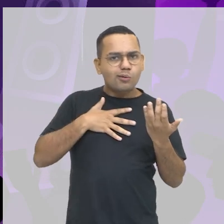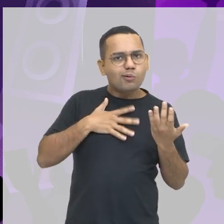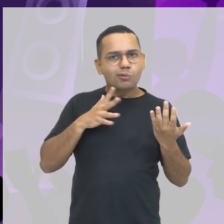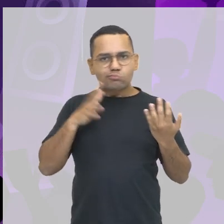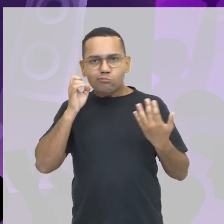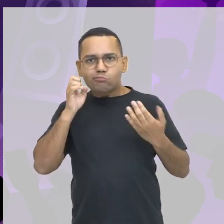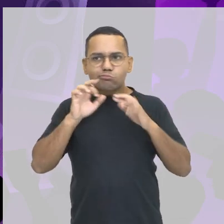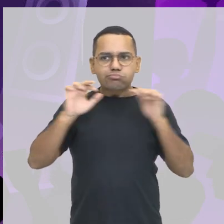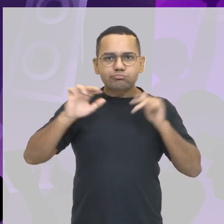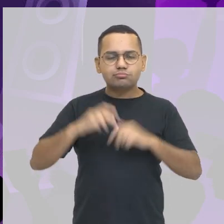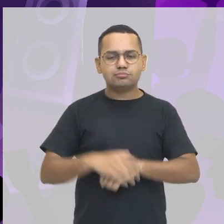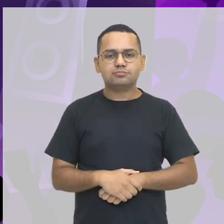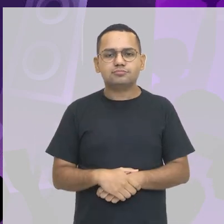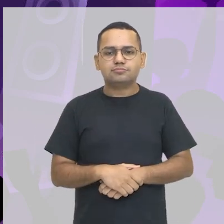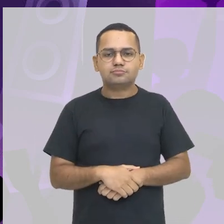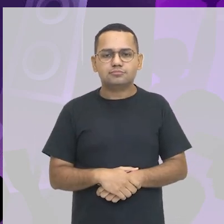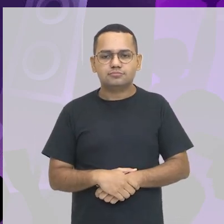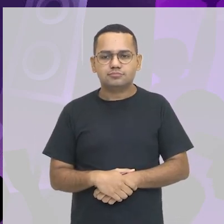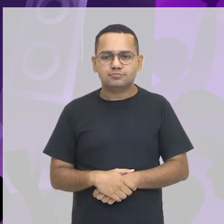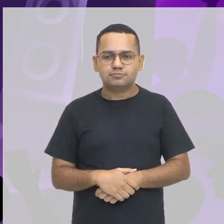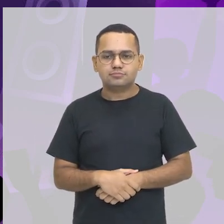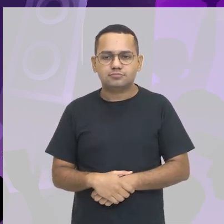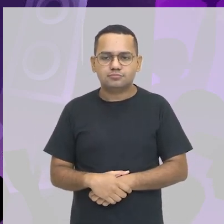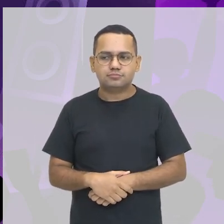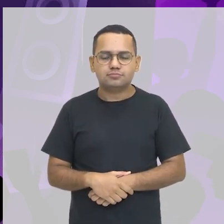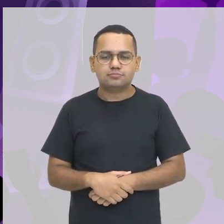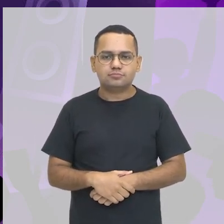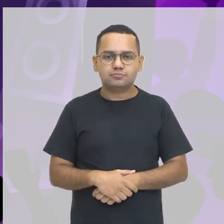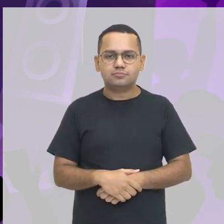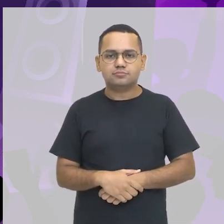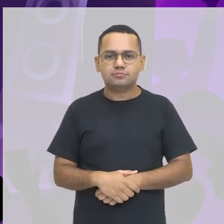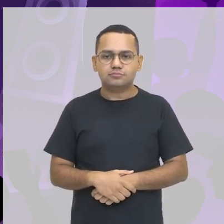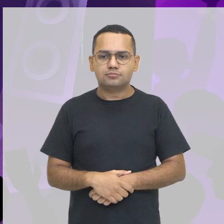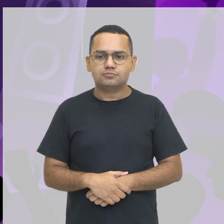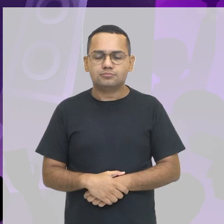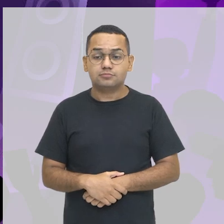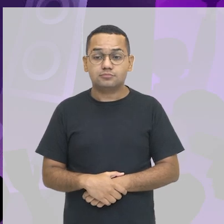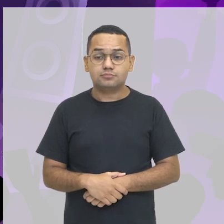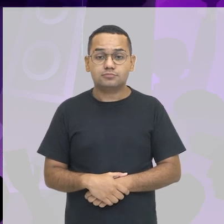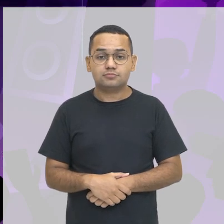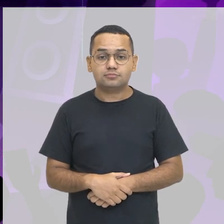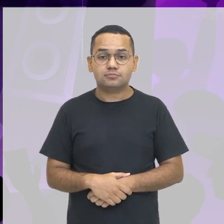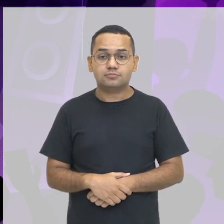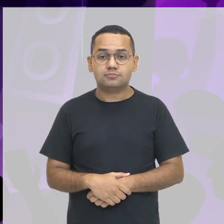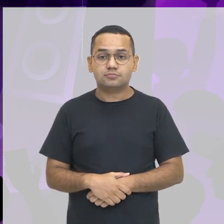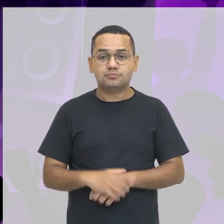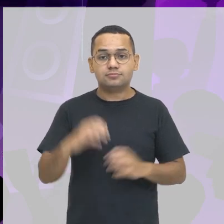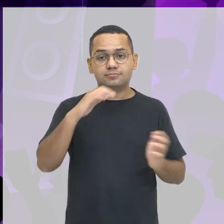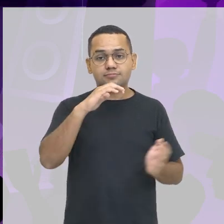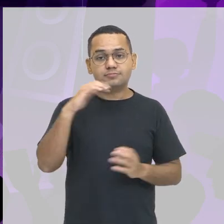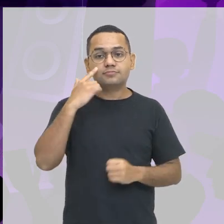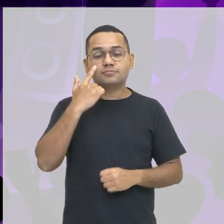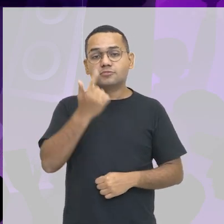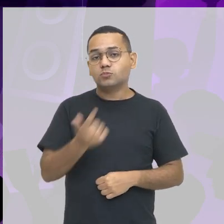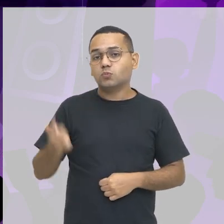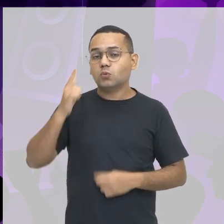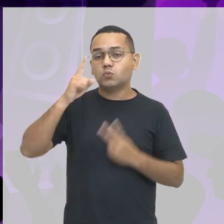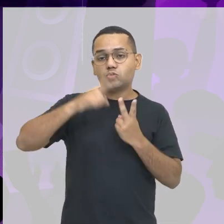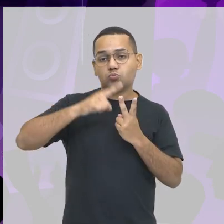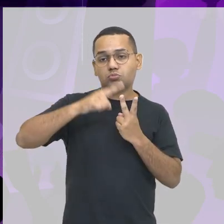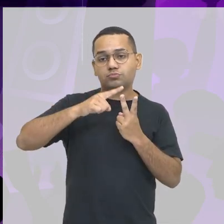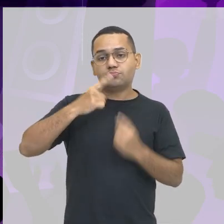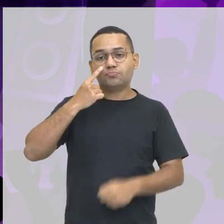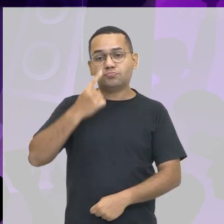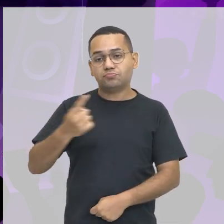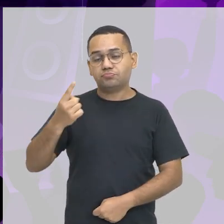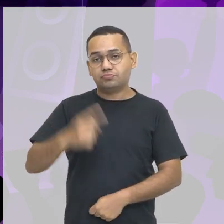musical. E agora nós vamos conhecer um outro gênero musical, que é a MPB. Então, a